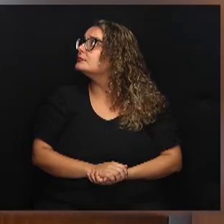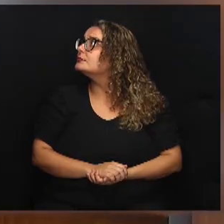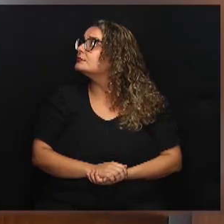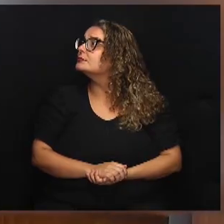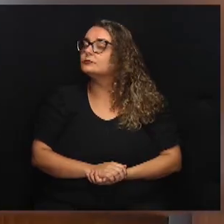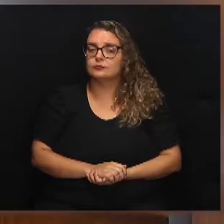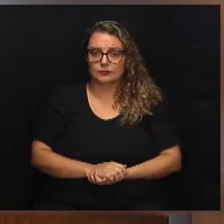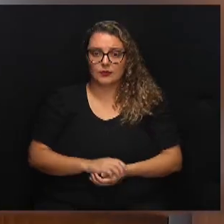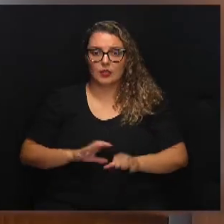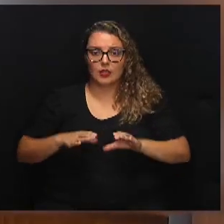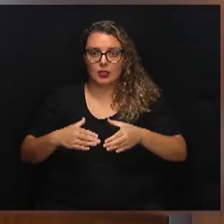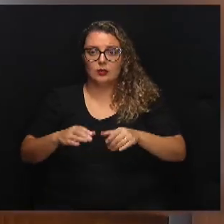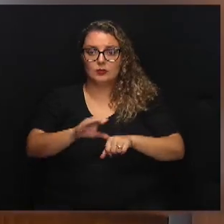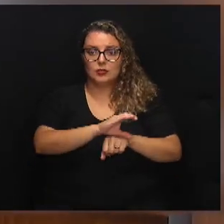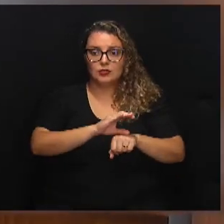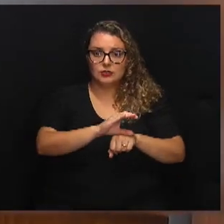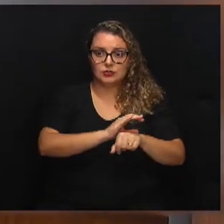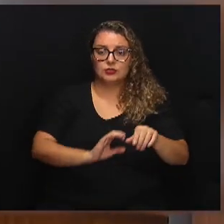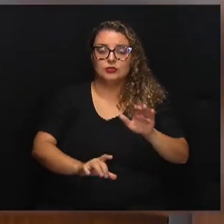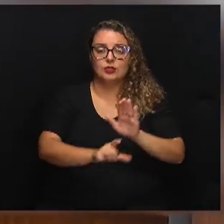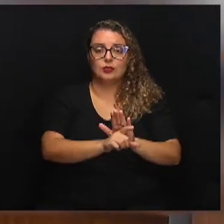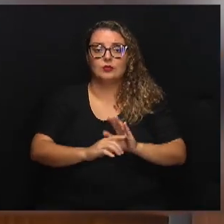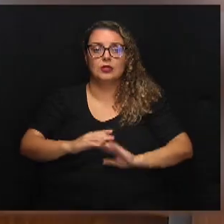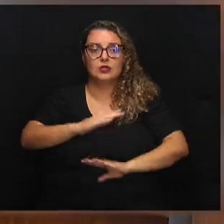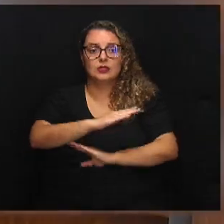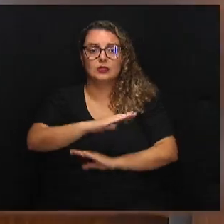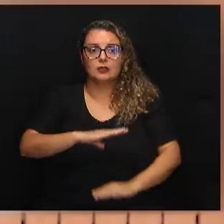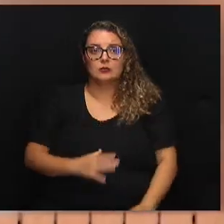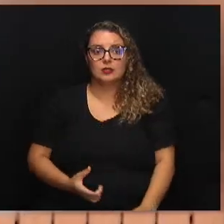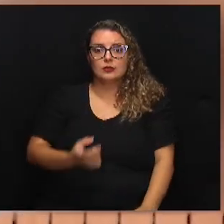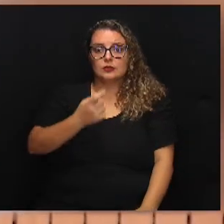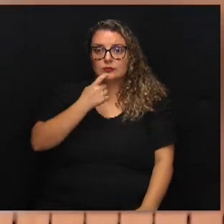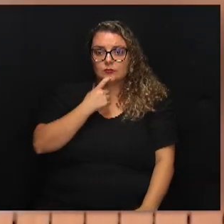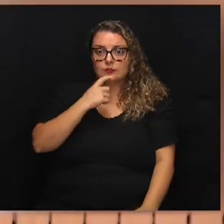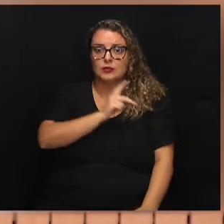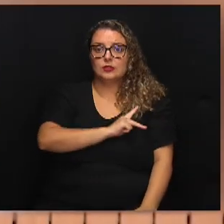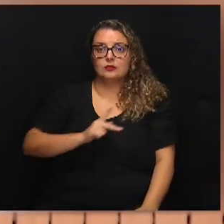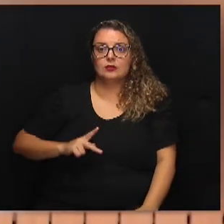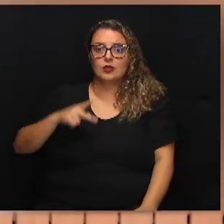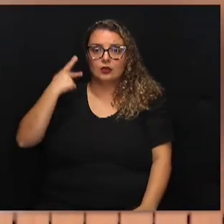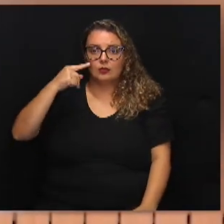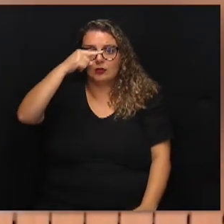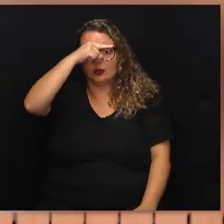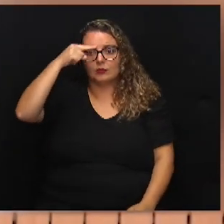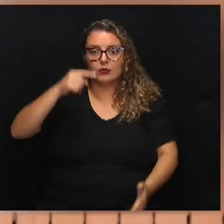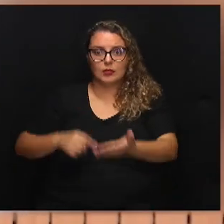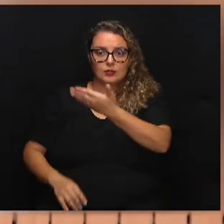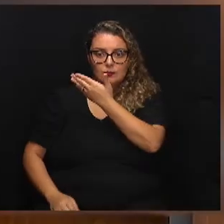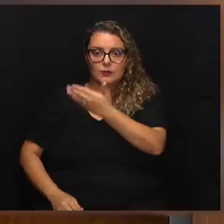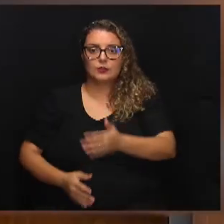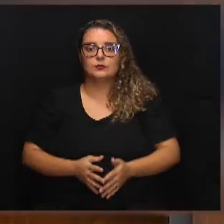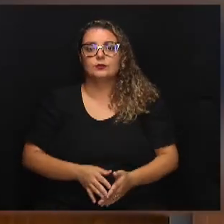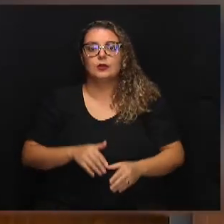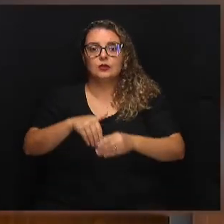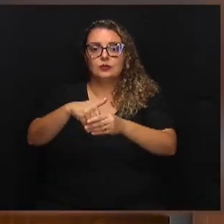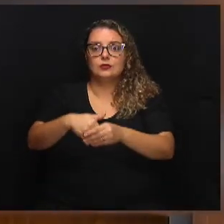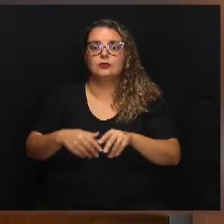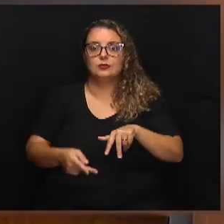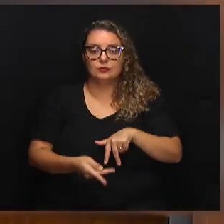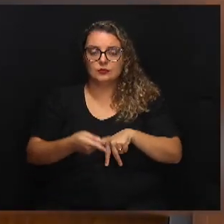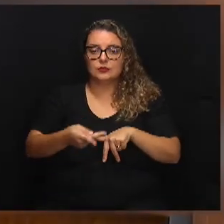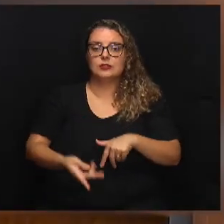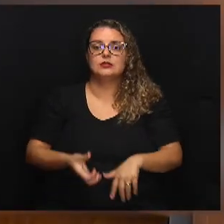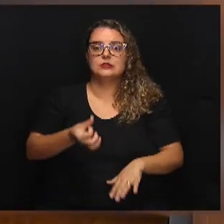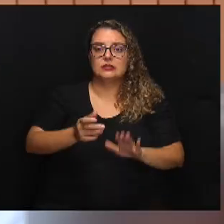A Comissão de Constituição e Legalidade da Câmara Municipal de Campinas, presidida pelo vereador Otto Alejandro, votou pareceres sobre